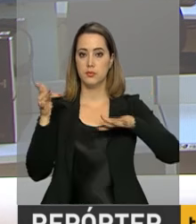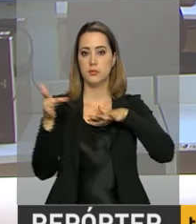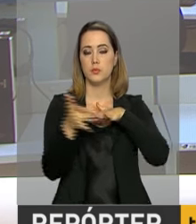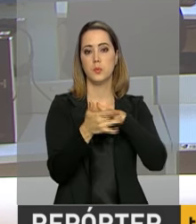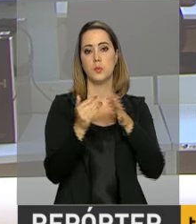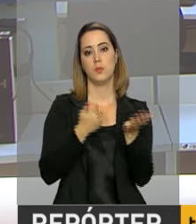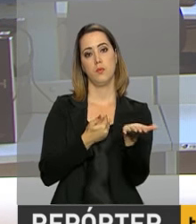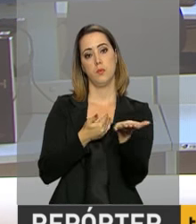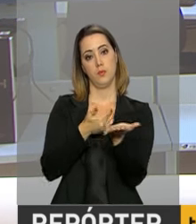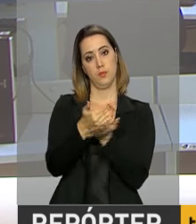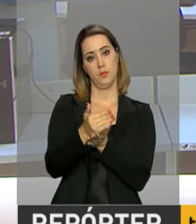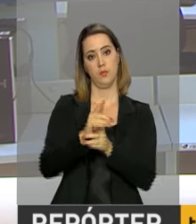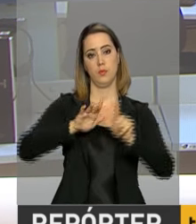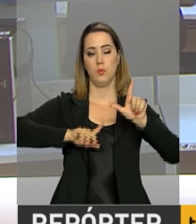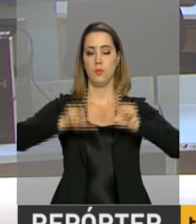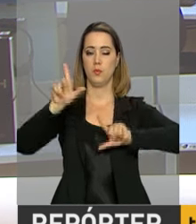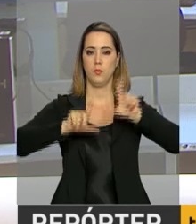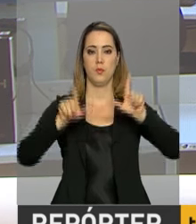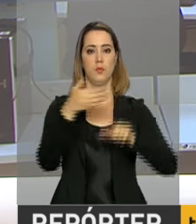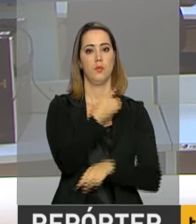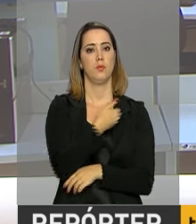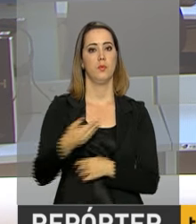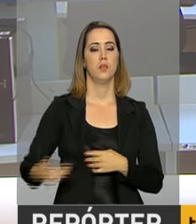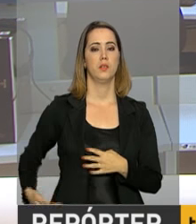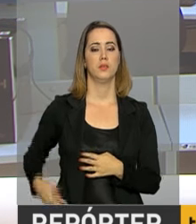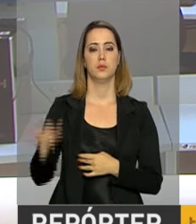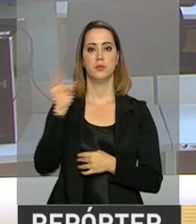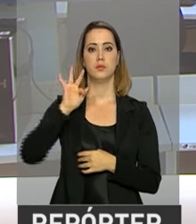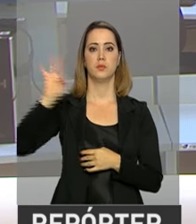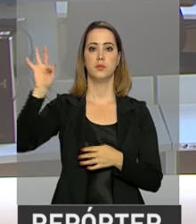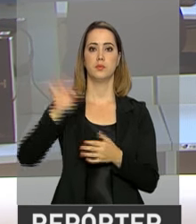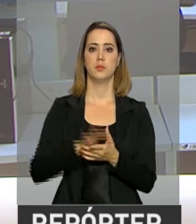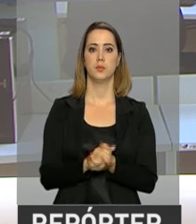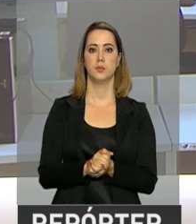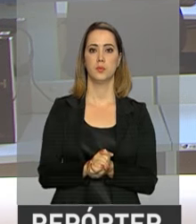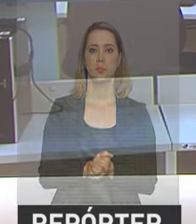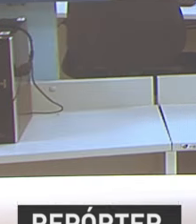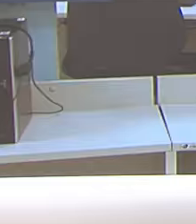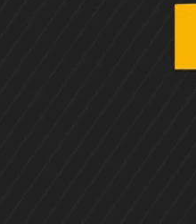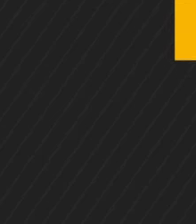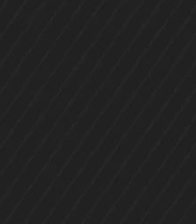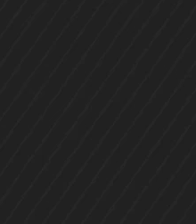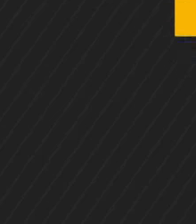nossas redes sociais e continue com a gente aqui na NBR a TV do Governo